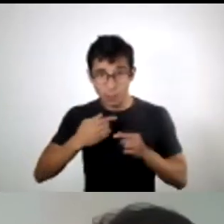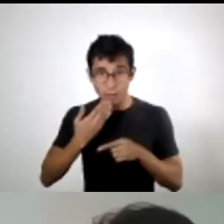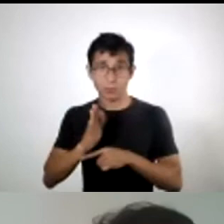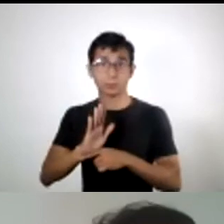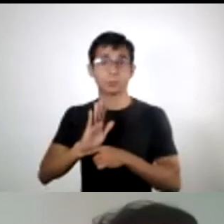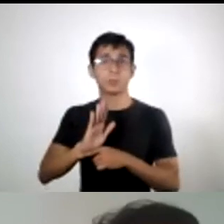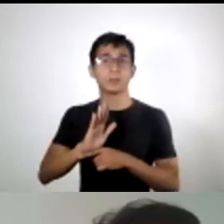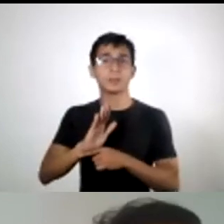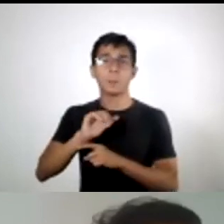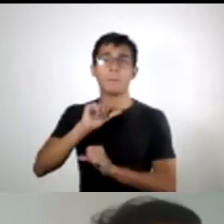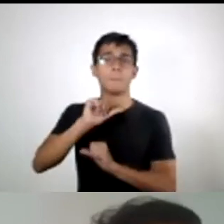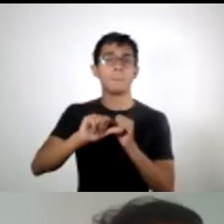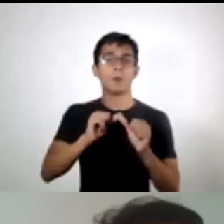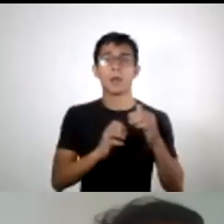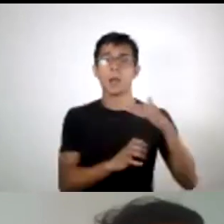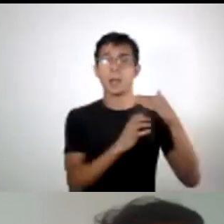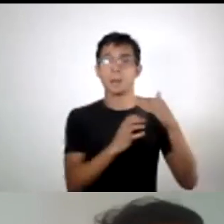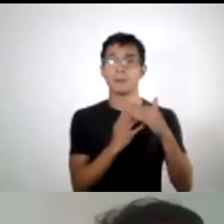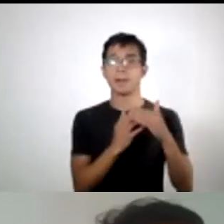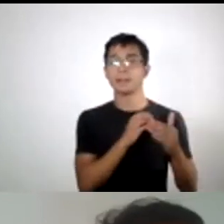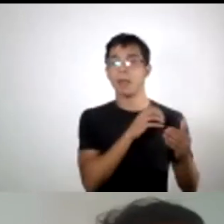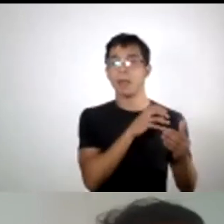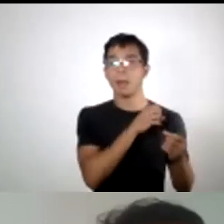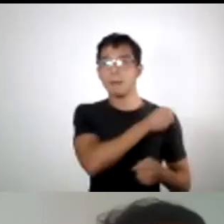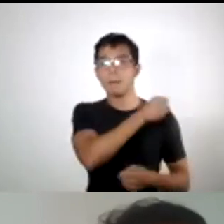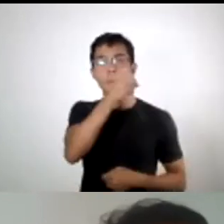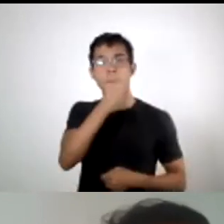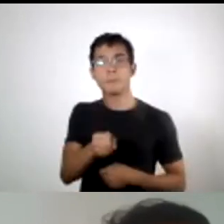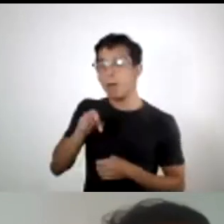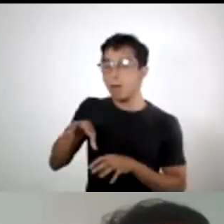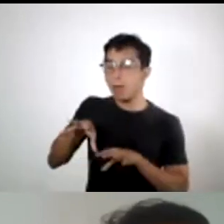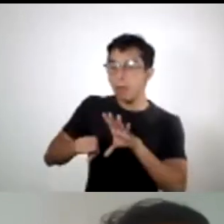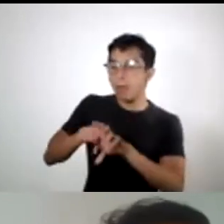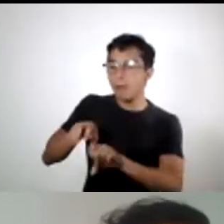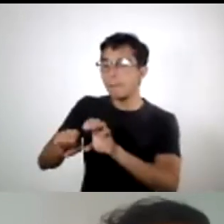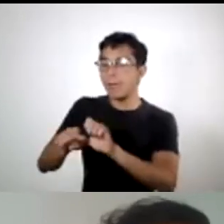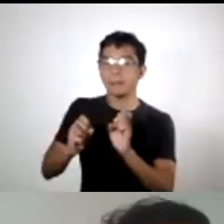dos atravessadores, inclusive, né?